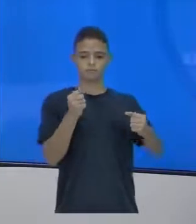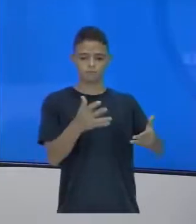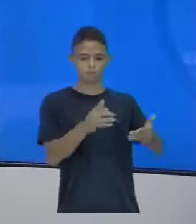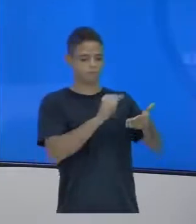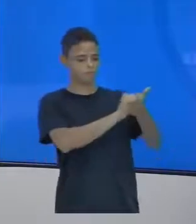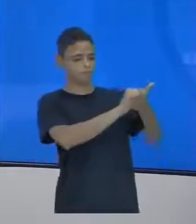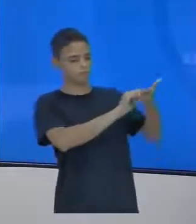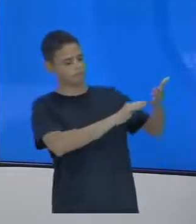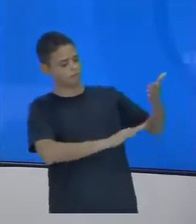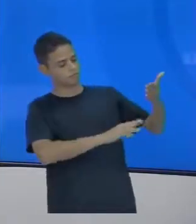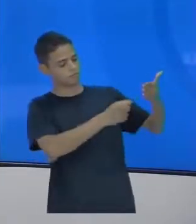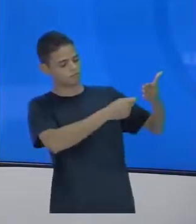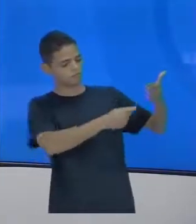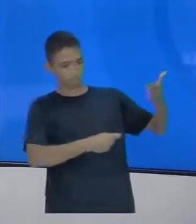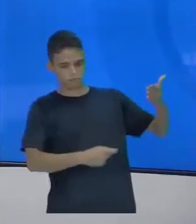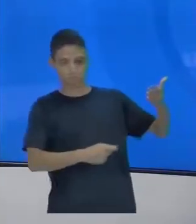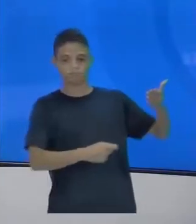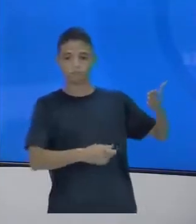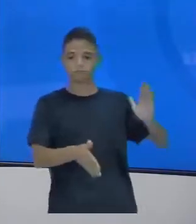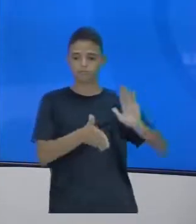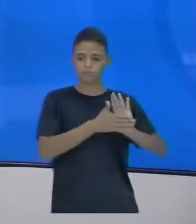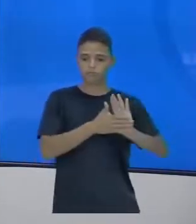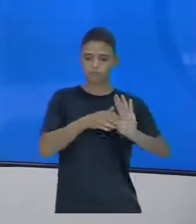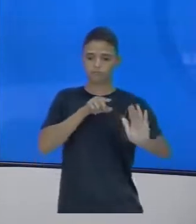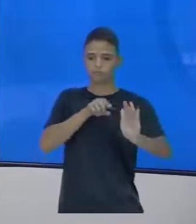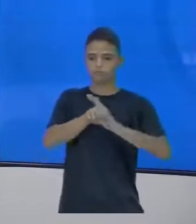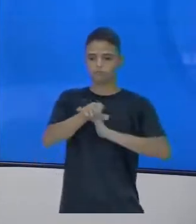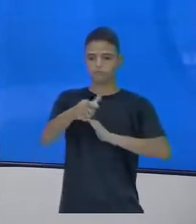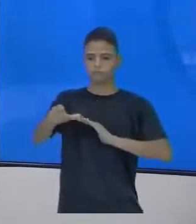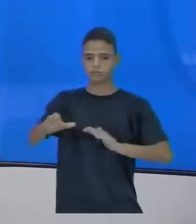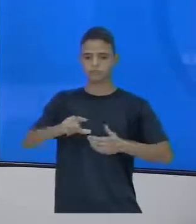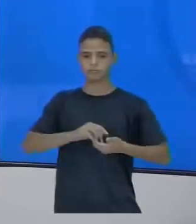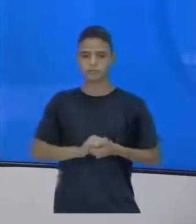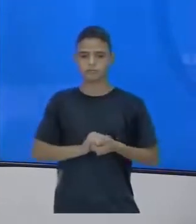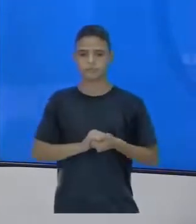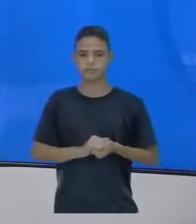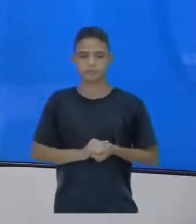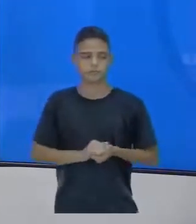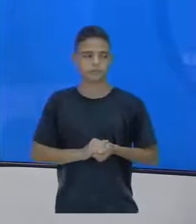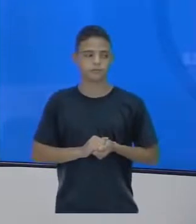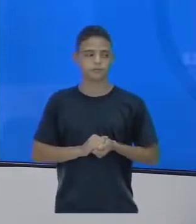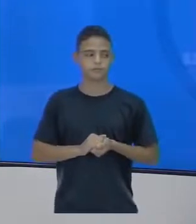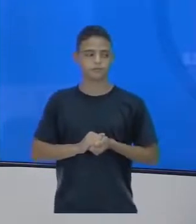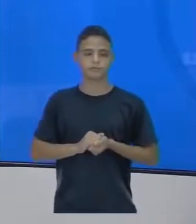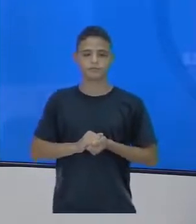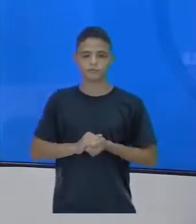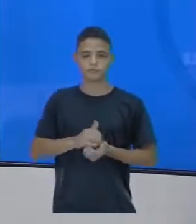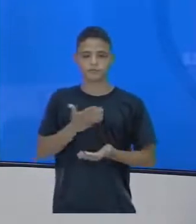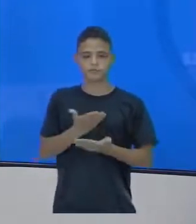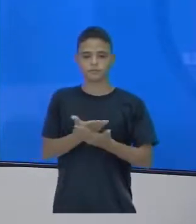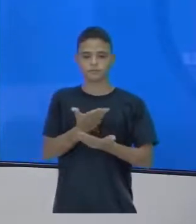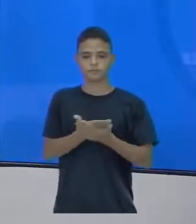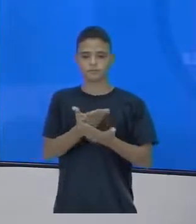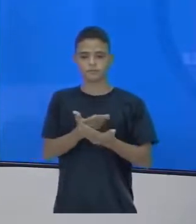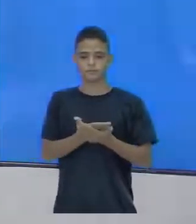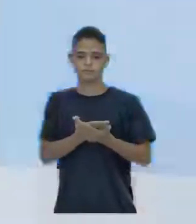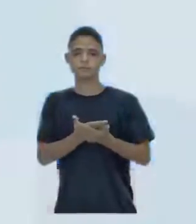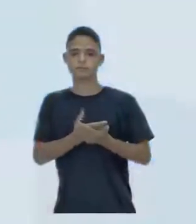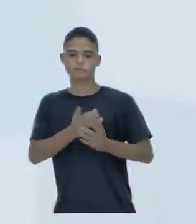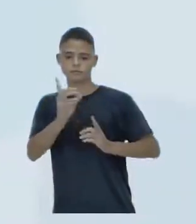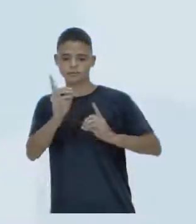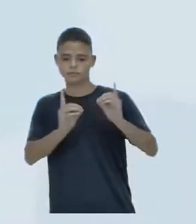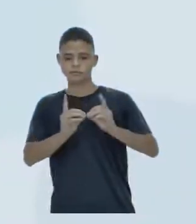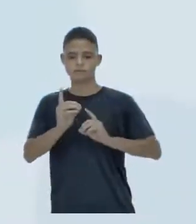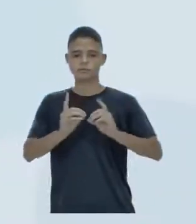prova. Então, a próxima pergunta que eu quero propor para vocês, mas eu quero responder junto para que a aula seja mais dinâmica, vou colocar na tela e